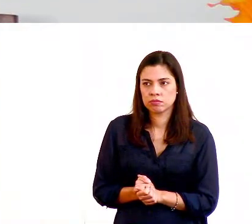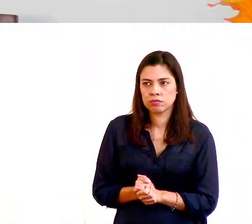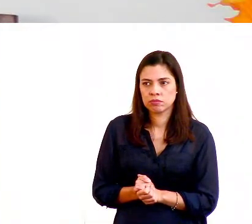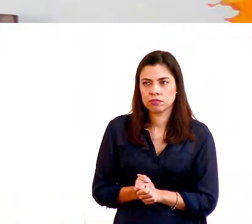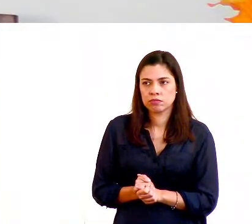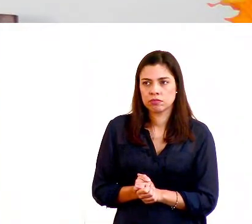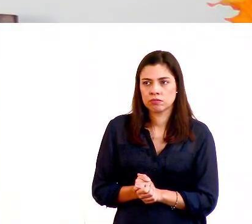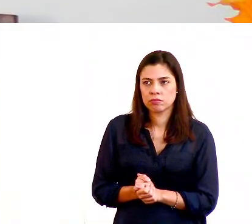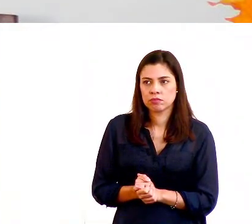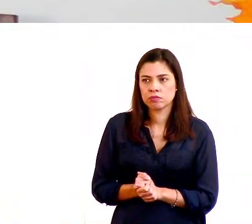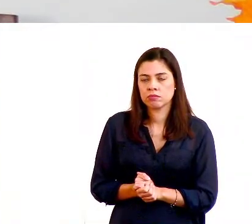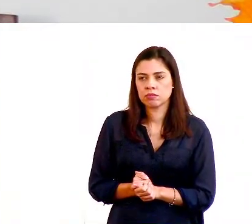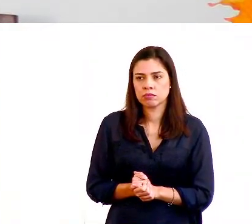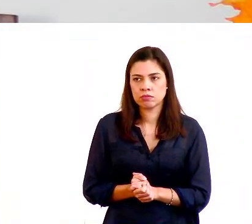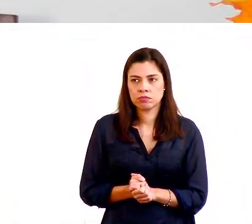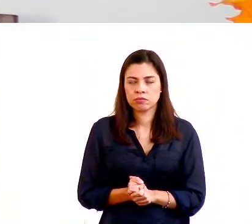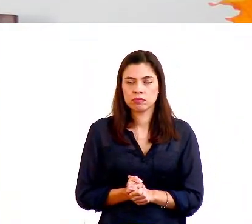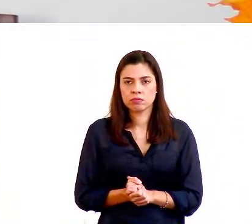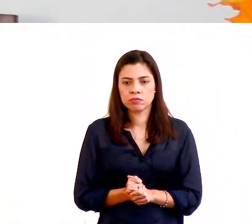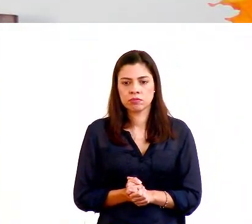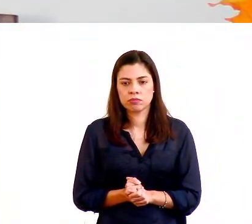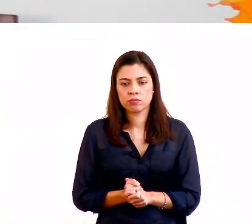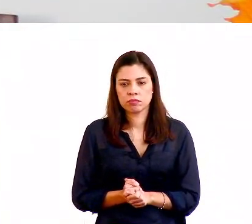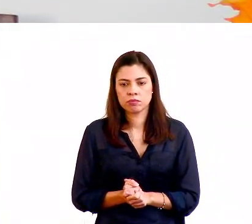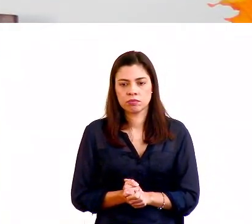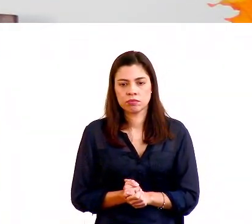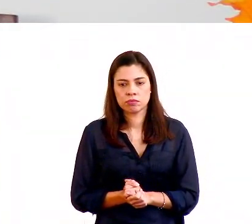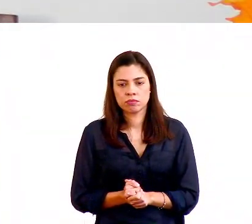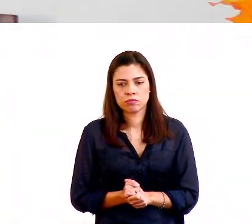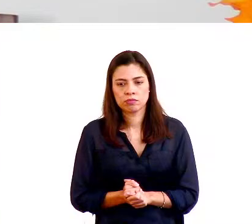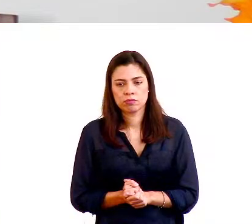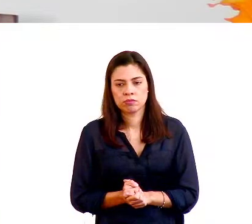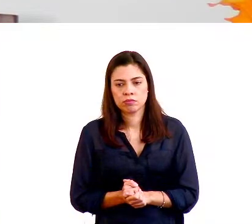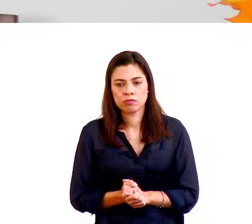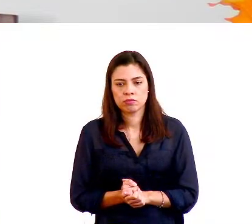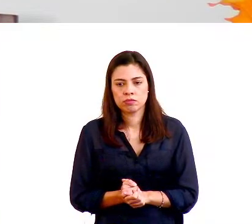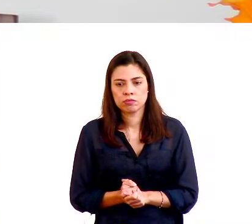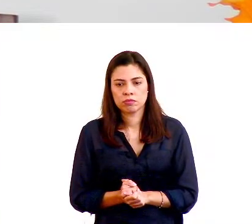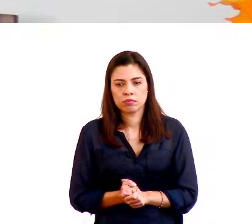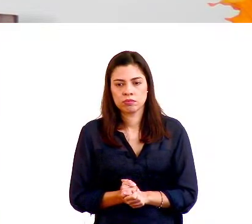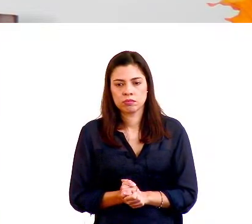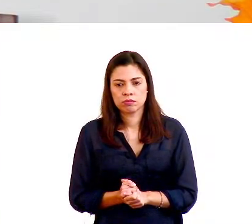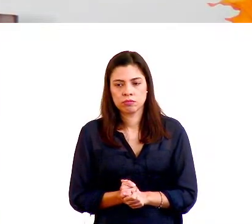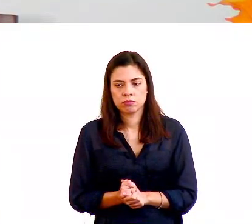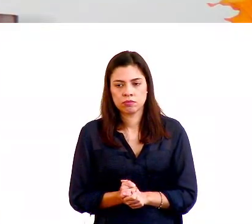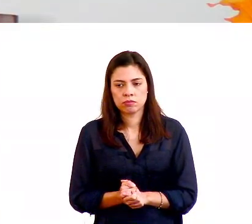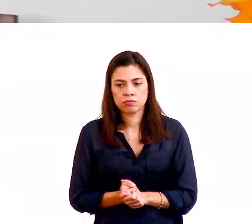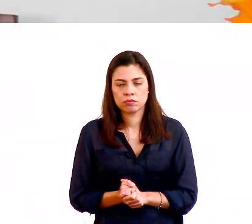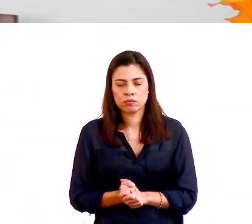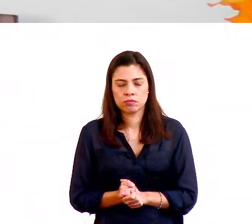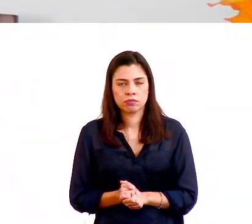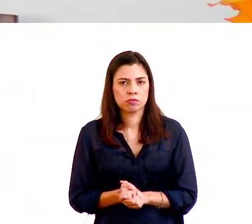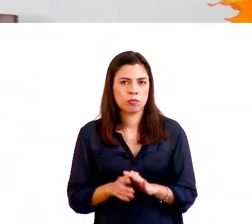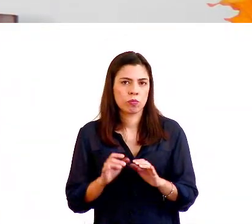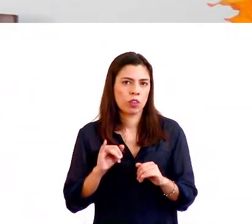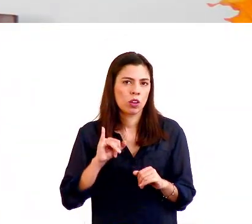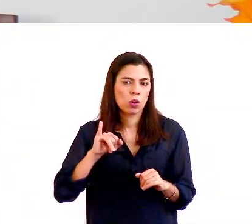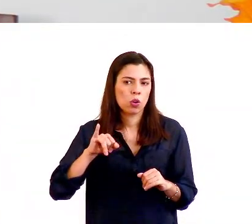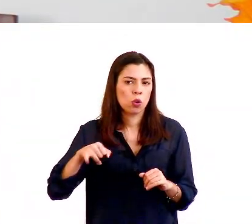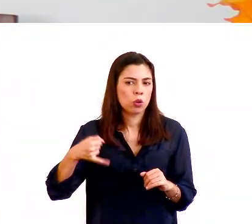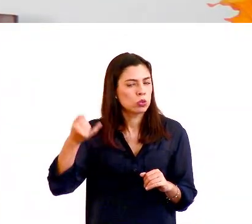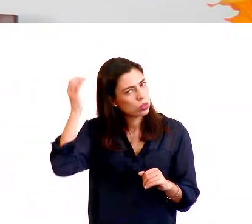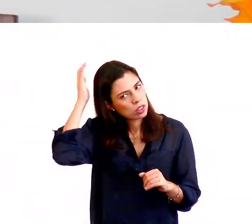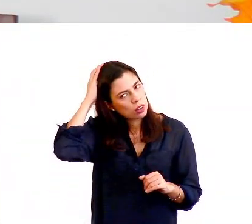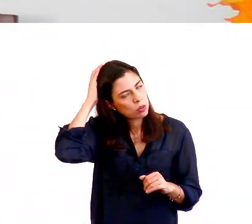mais detalhes. Mas você sabe, os judeus sempre detestaram o mar. Desde o começo da história deles foi enfrentando o mar, passando por meio